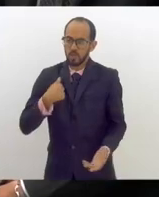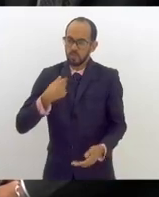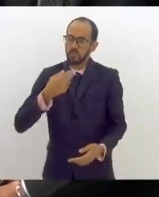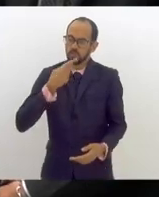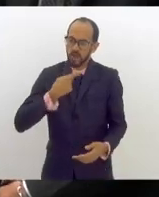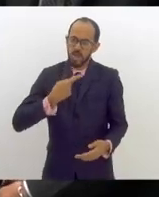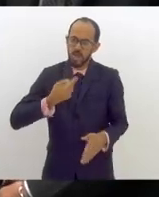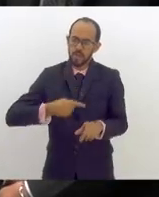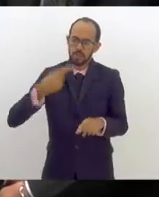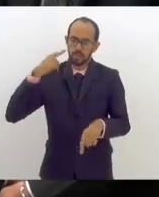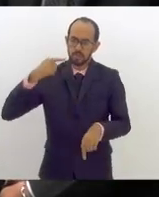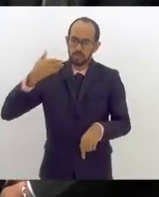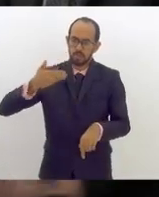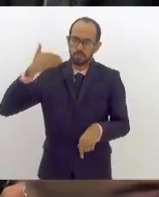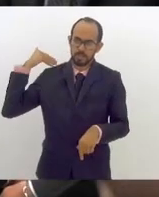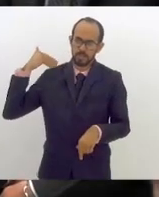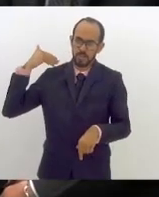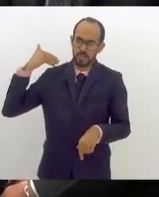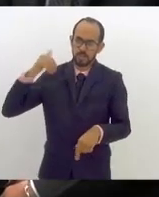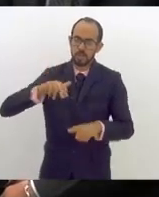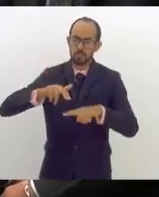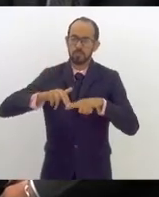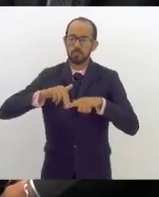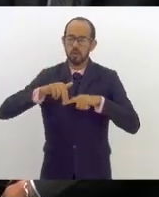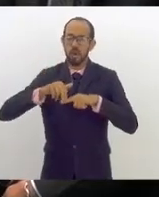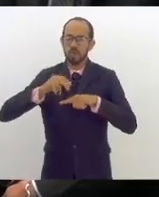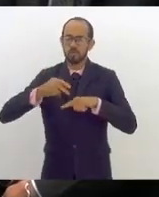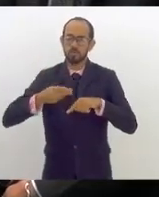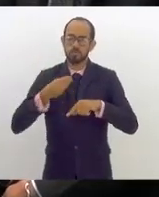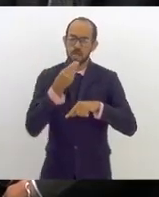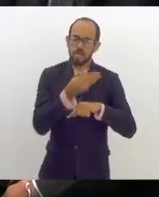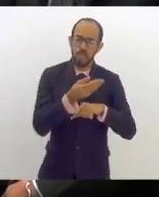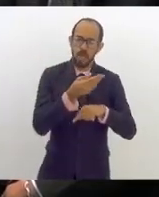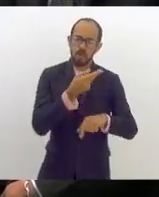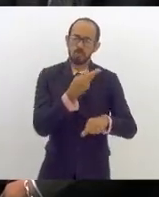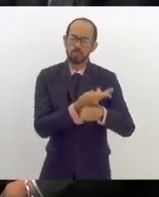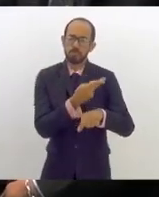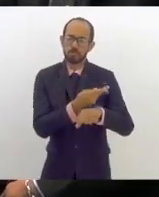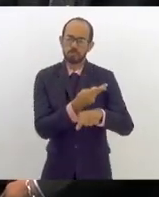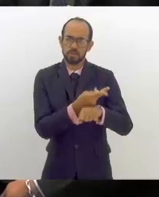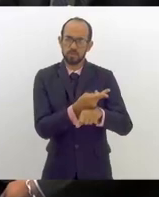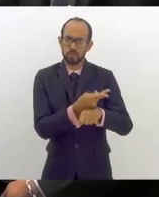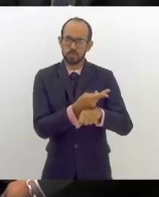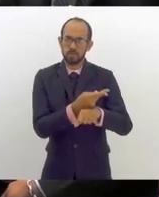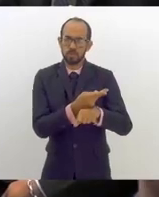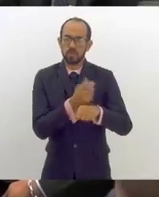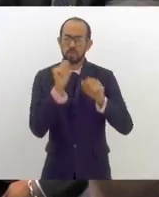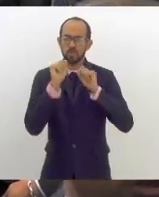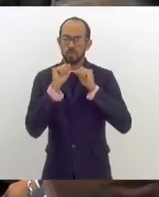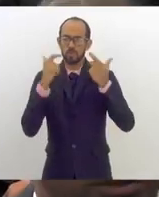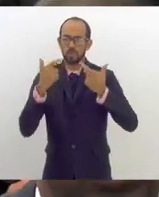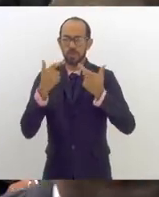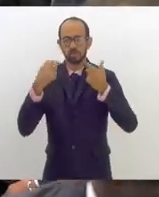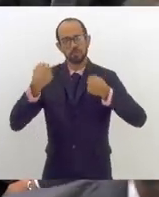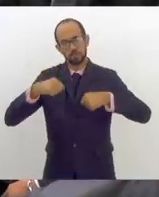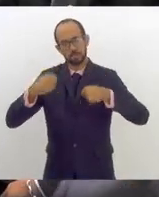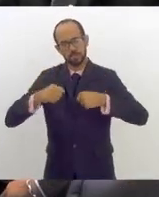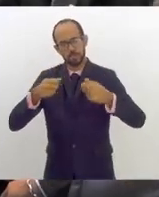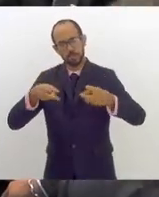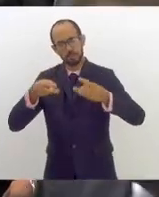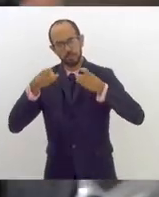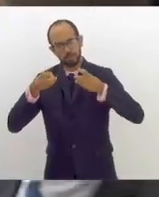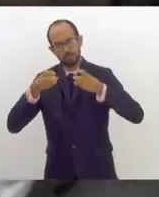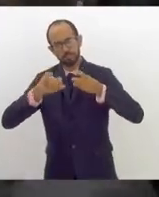por ocasião de uma concessão de medalha aqui nesse plenário que o Parlamento deve observar o senso de oportunidade